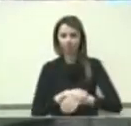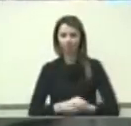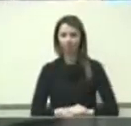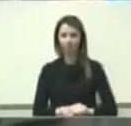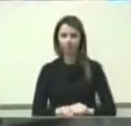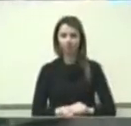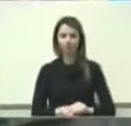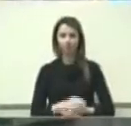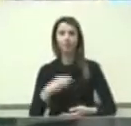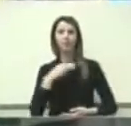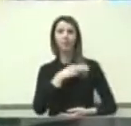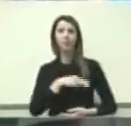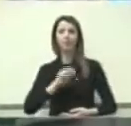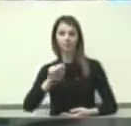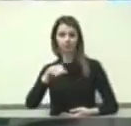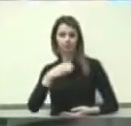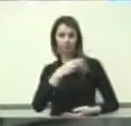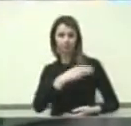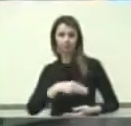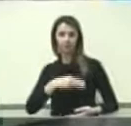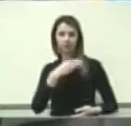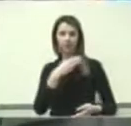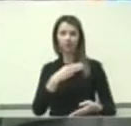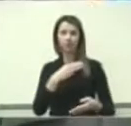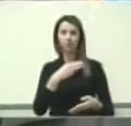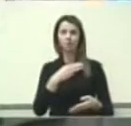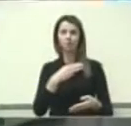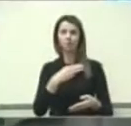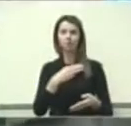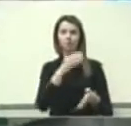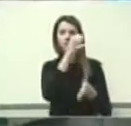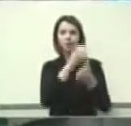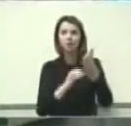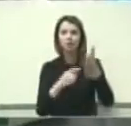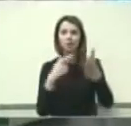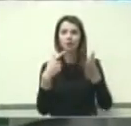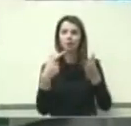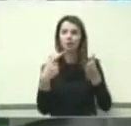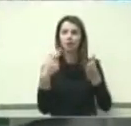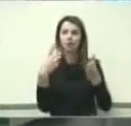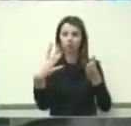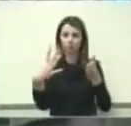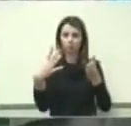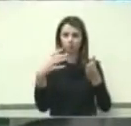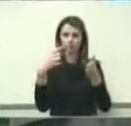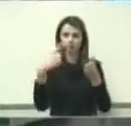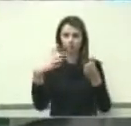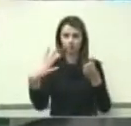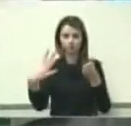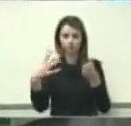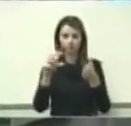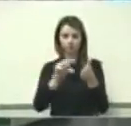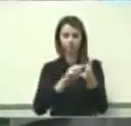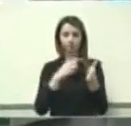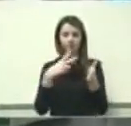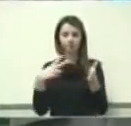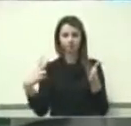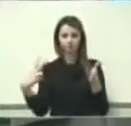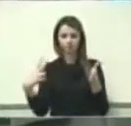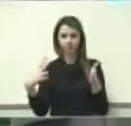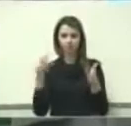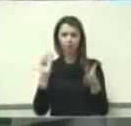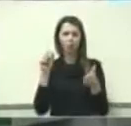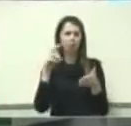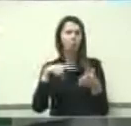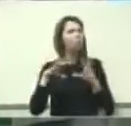é Mateus 14 Versículo 22 uma passagem conhecida que nos fala